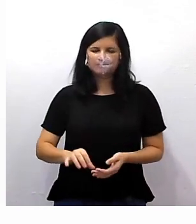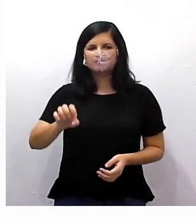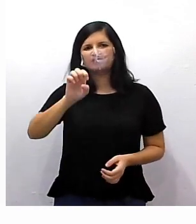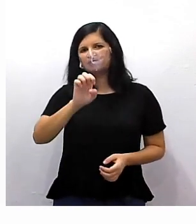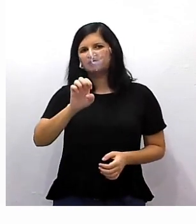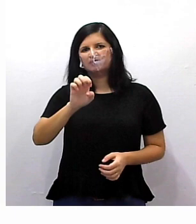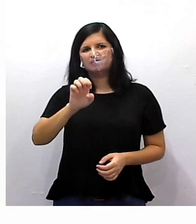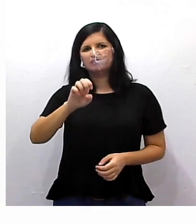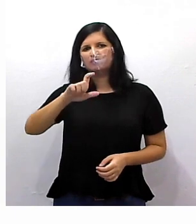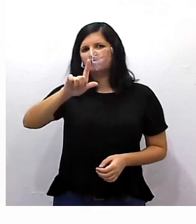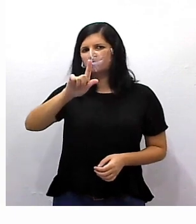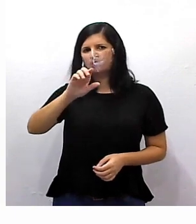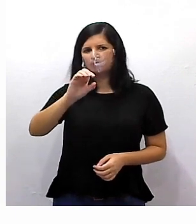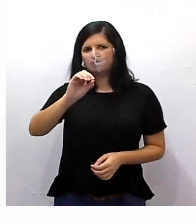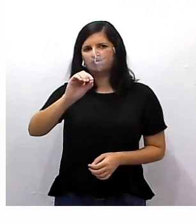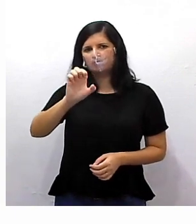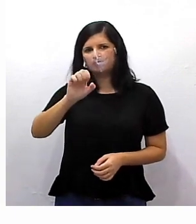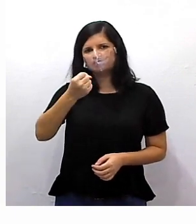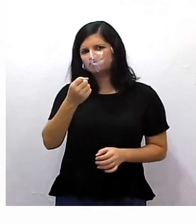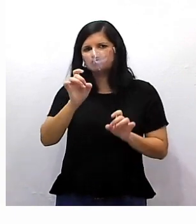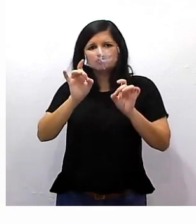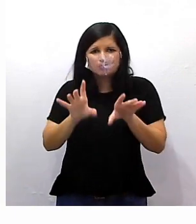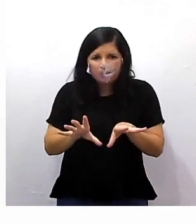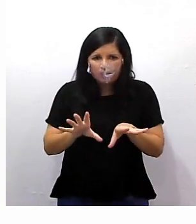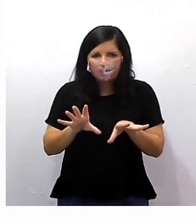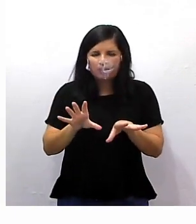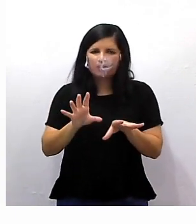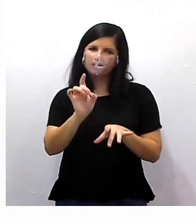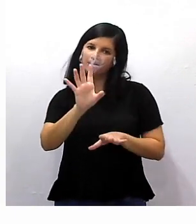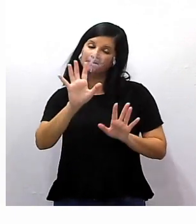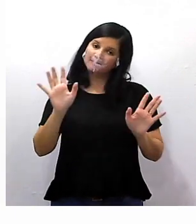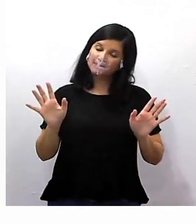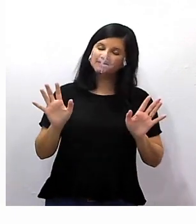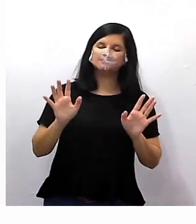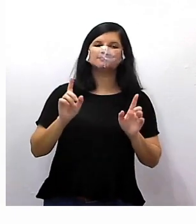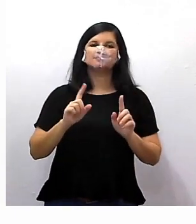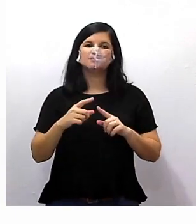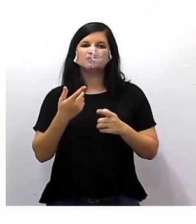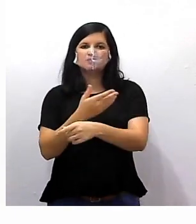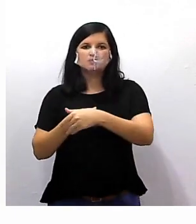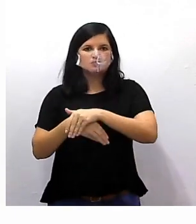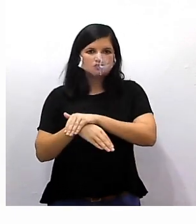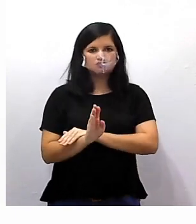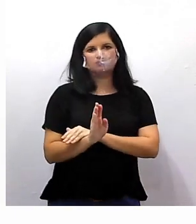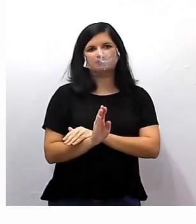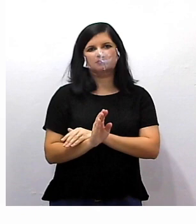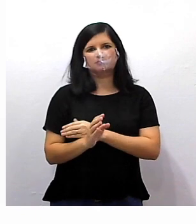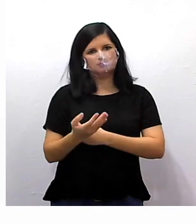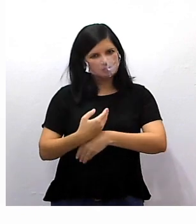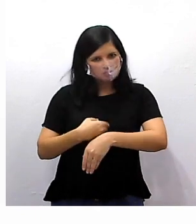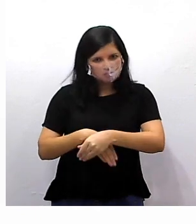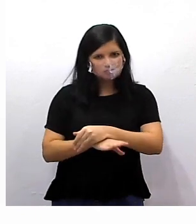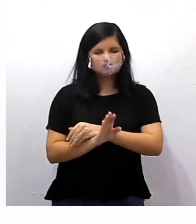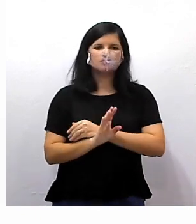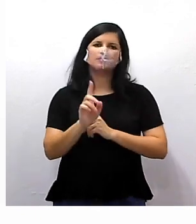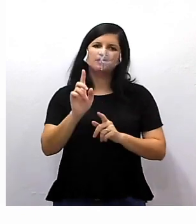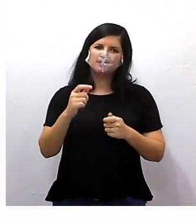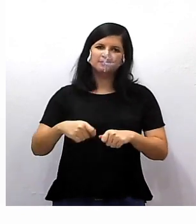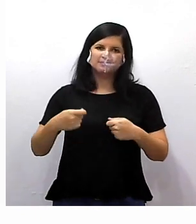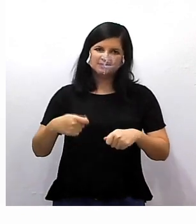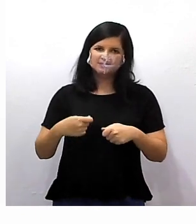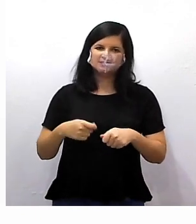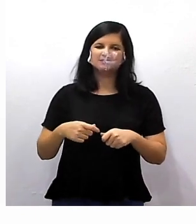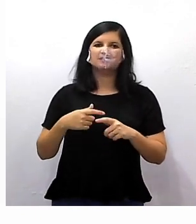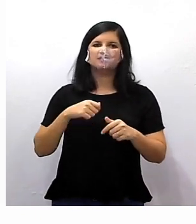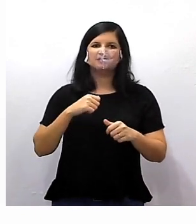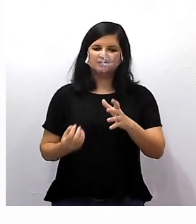R, he goes there regularly, but he never does. A gente está falando de costume, gente. Se a gente está falando de costumes, a gente precisa ter